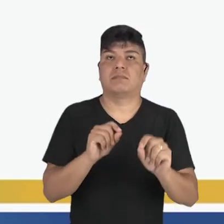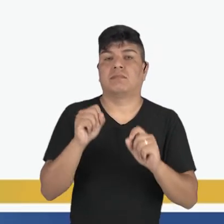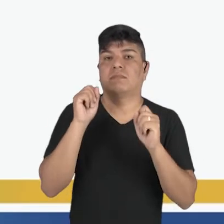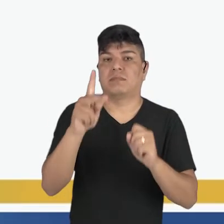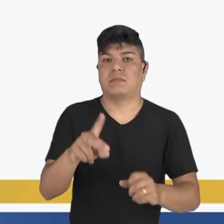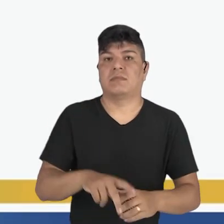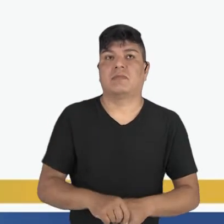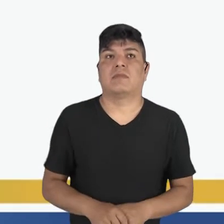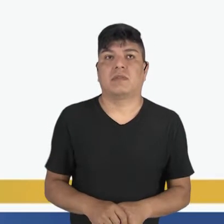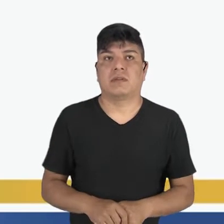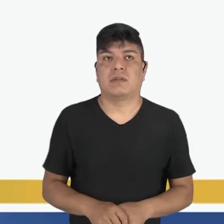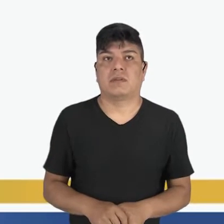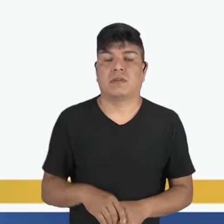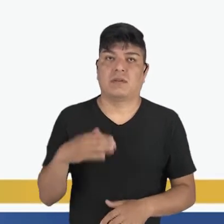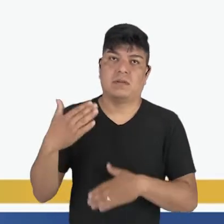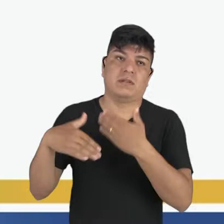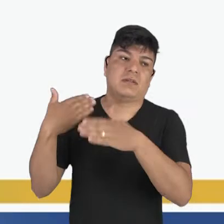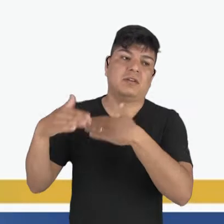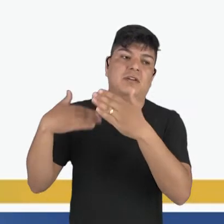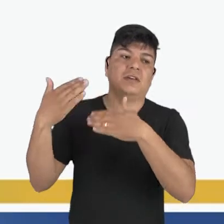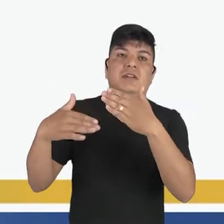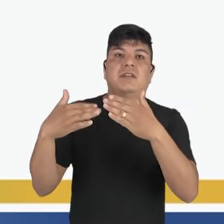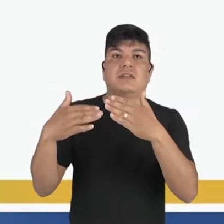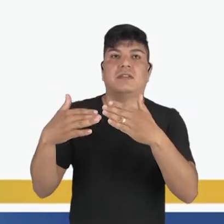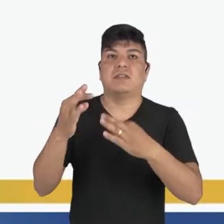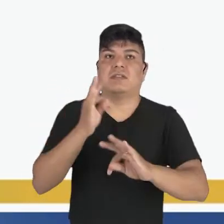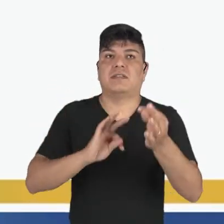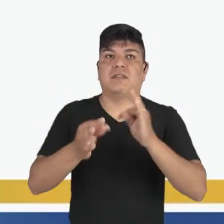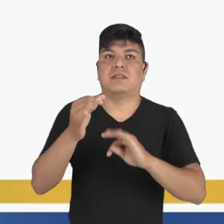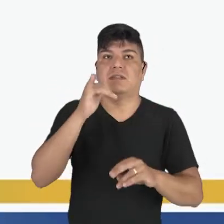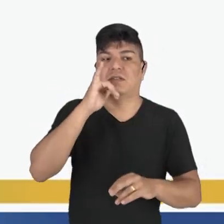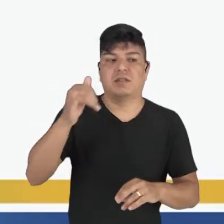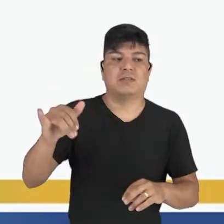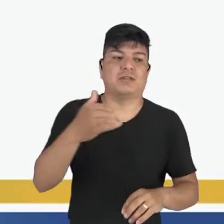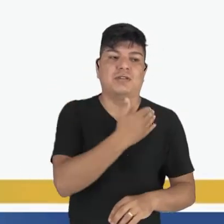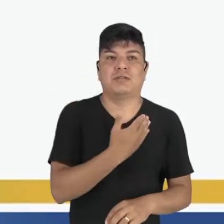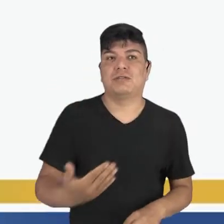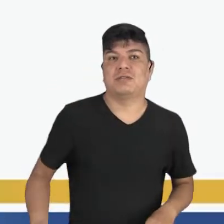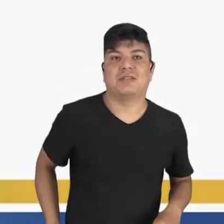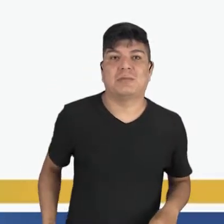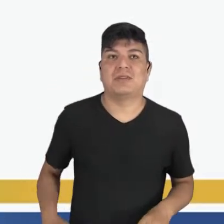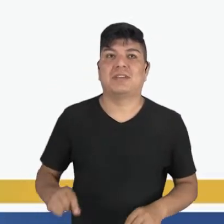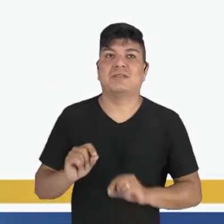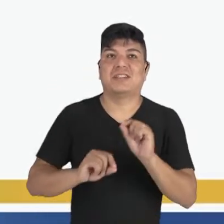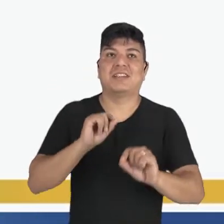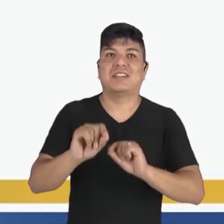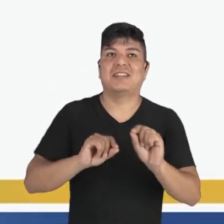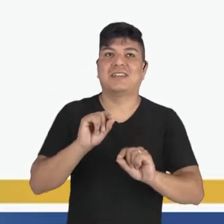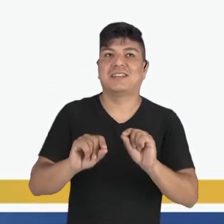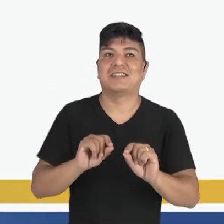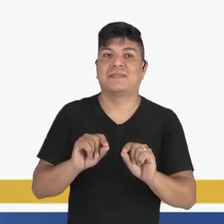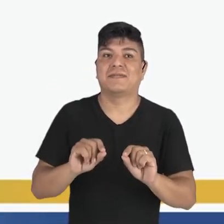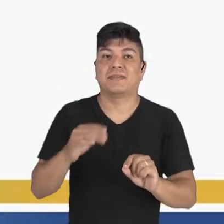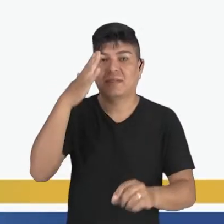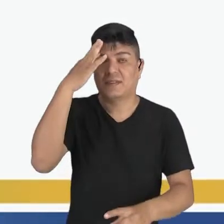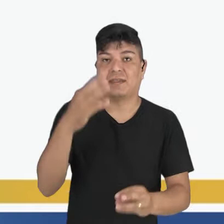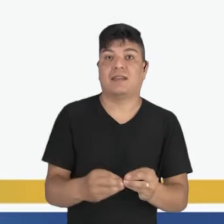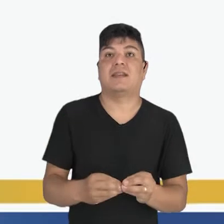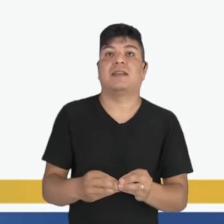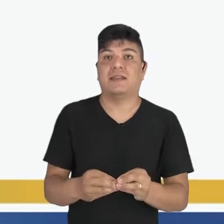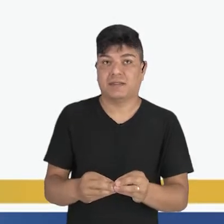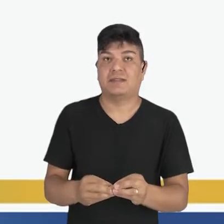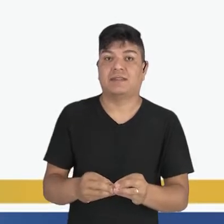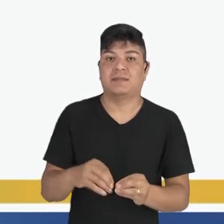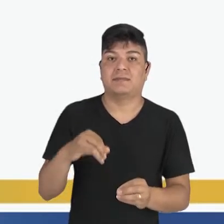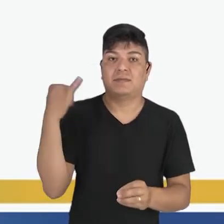tá? Avanços tecnológicos na iluminação pública, né? Também é uma área muito importante, né? Todo mundo aqui sabe a importância